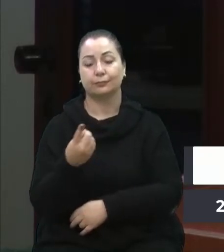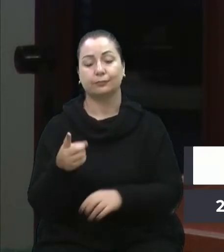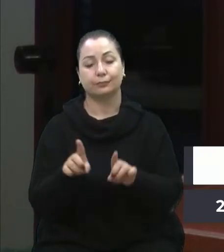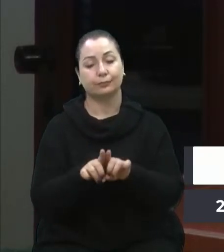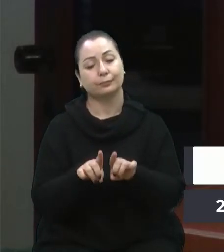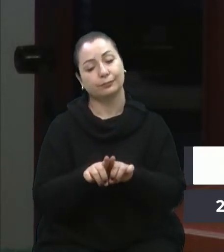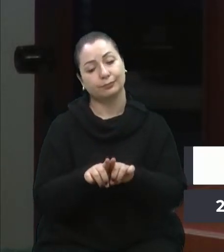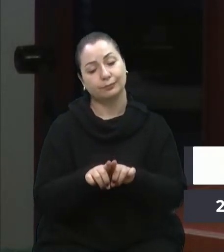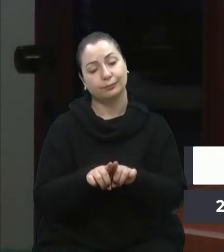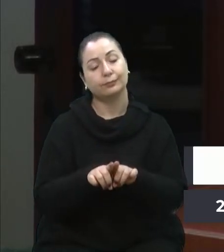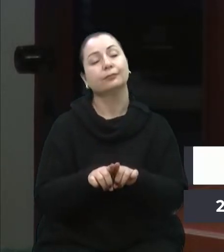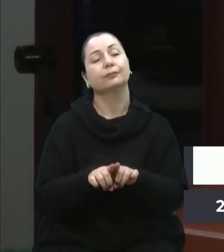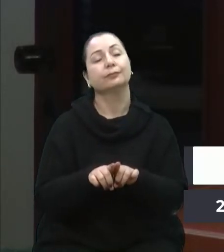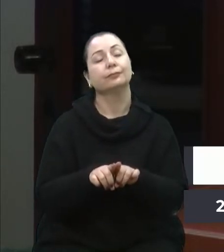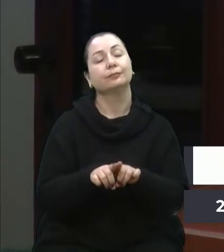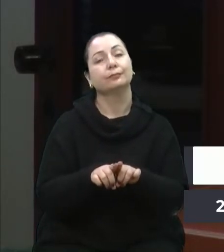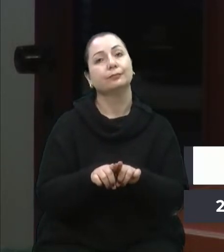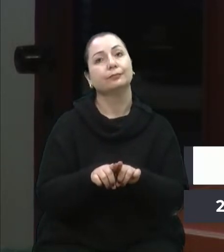8.705/2021, LDO e